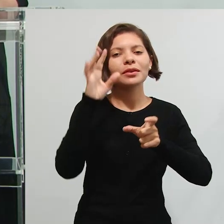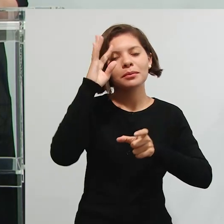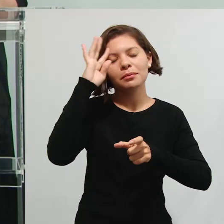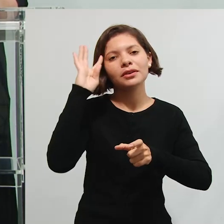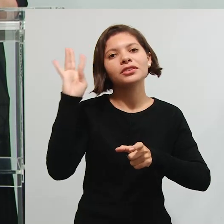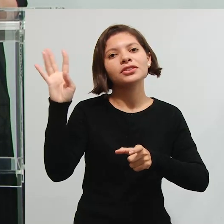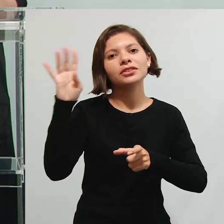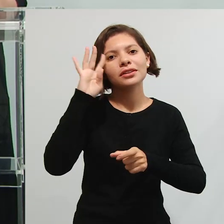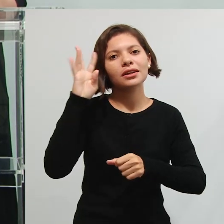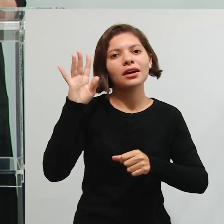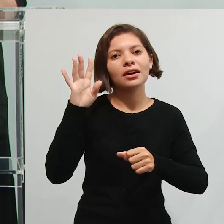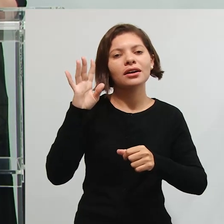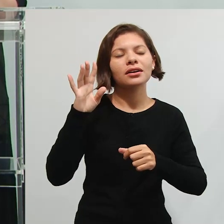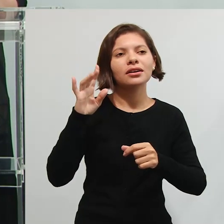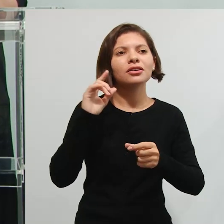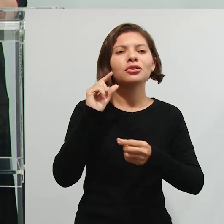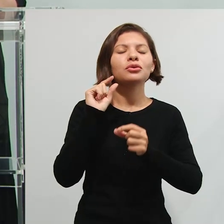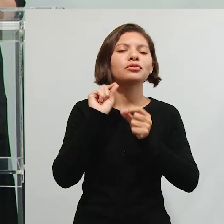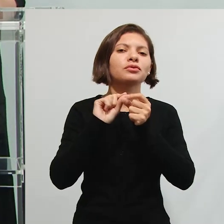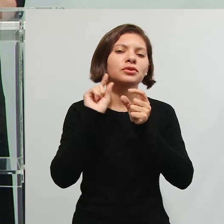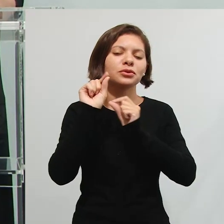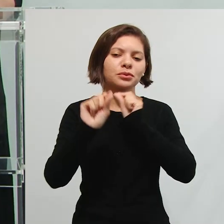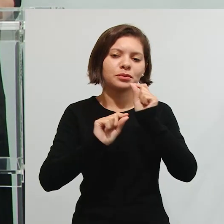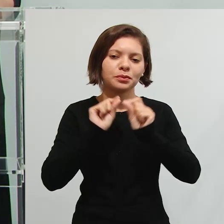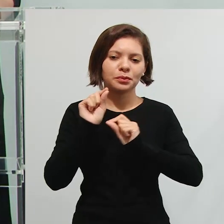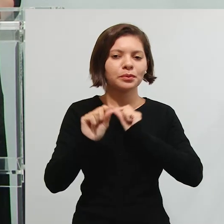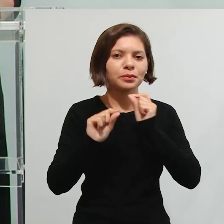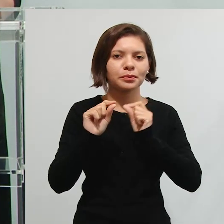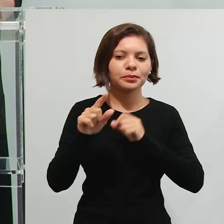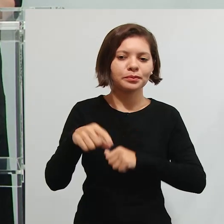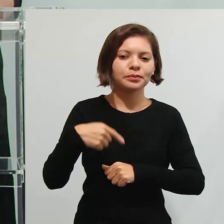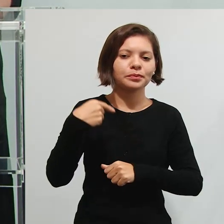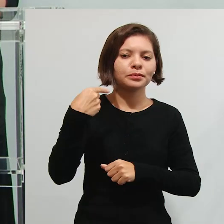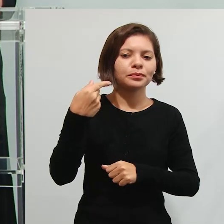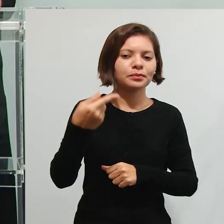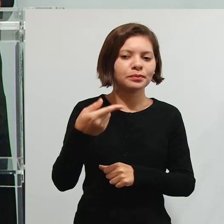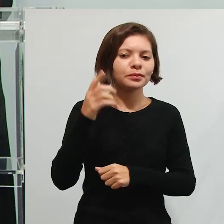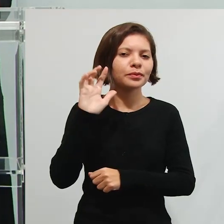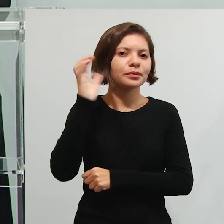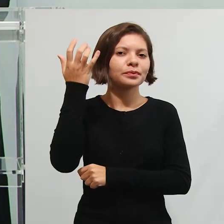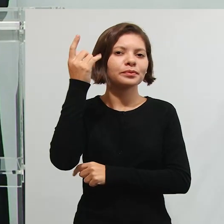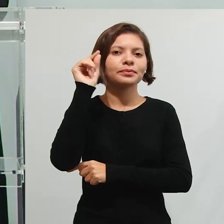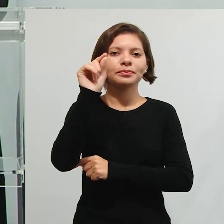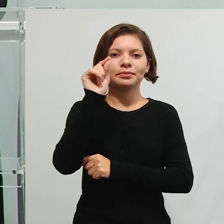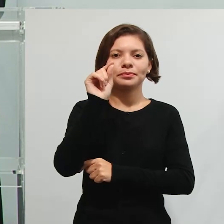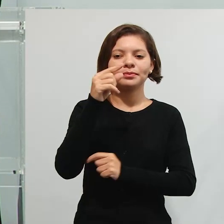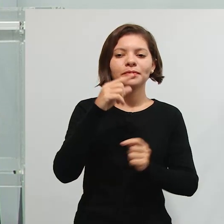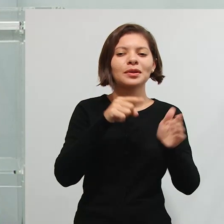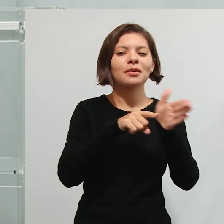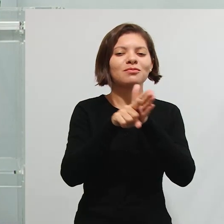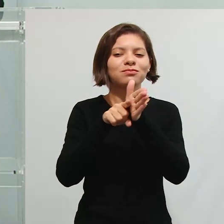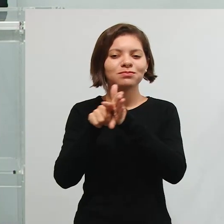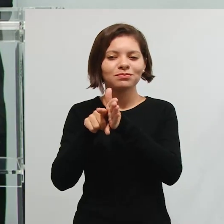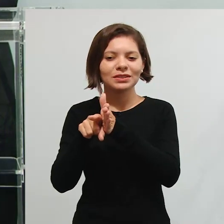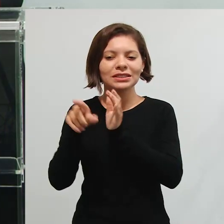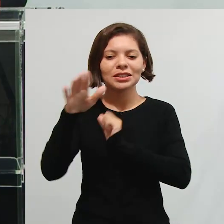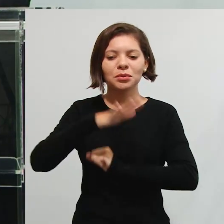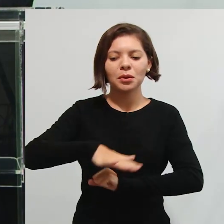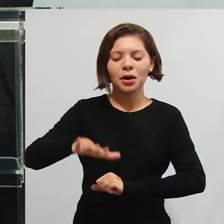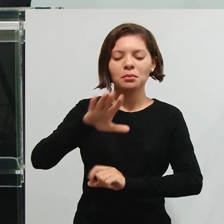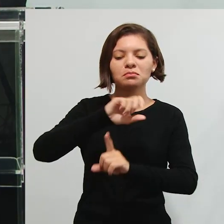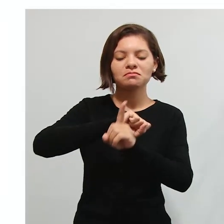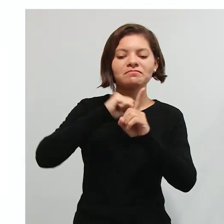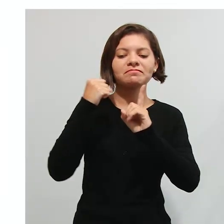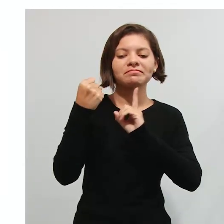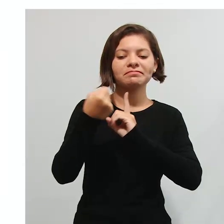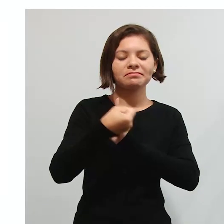imaginarem criarem alguma ação que possa ser feita e a partir dessa ação verificar o que que acontece então uma pesquisa bem do